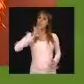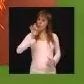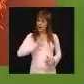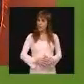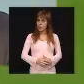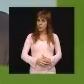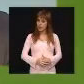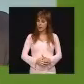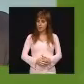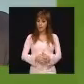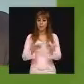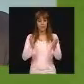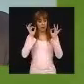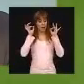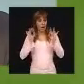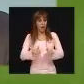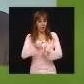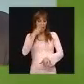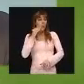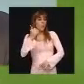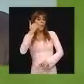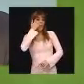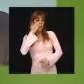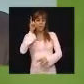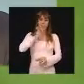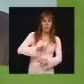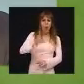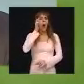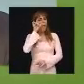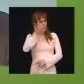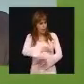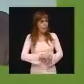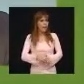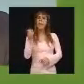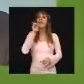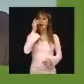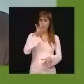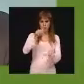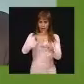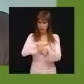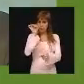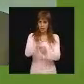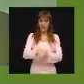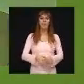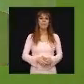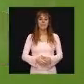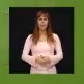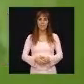mulheres. Para acabar com a humilhação das mulheres e dos homens também, dia 11, voto sim.